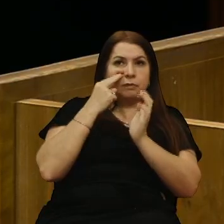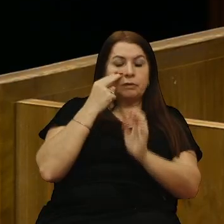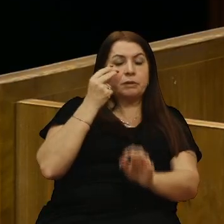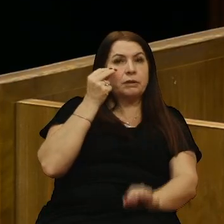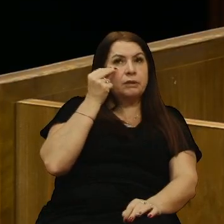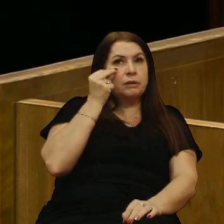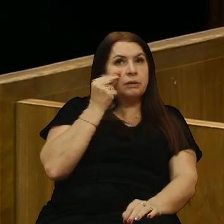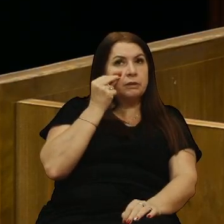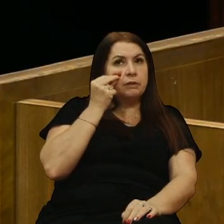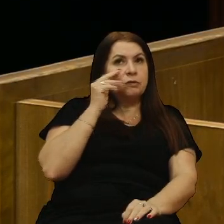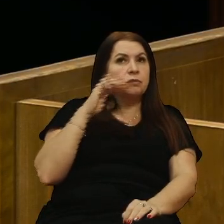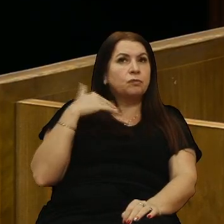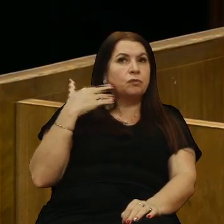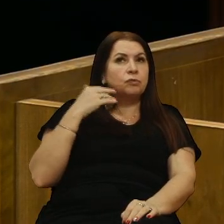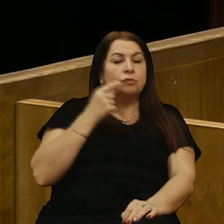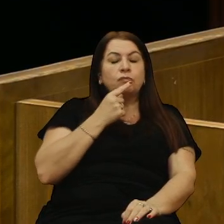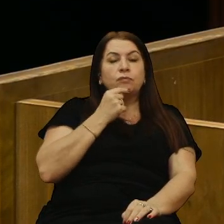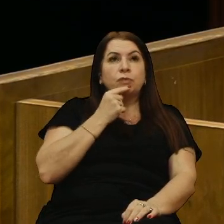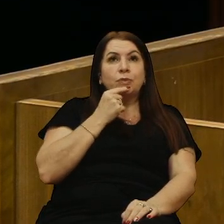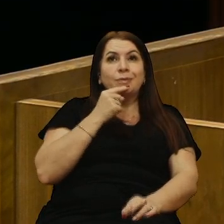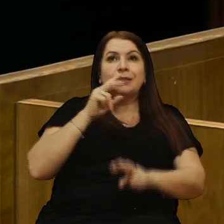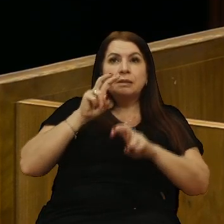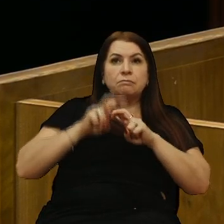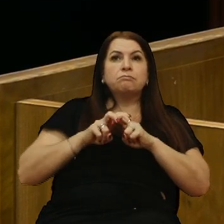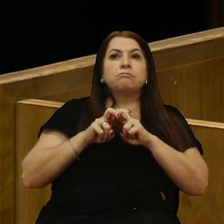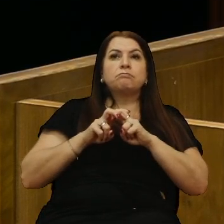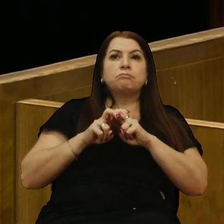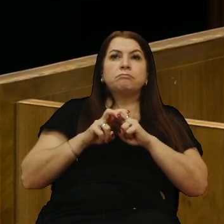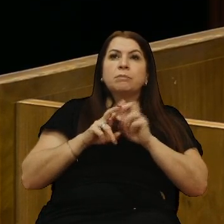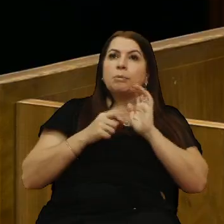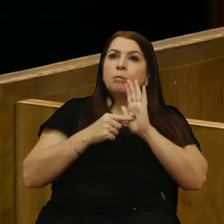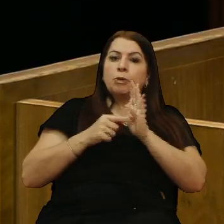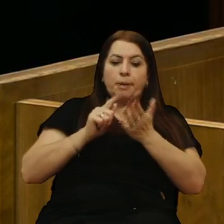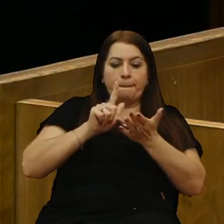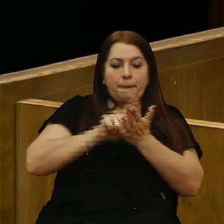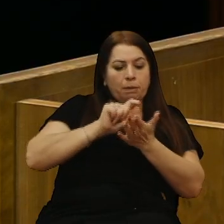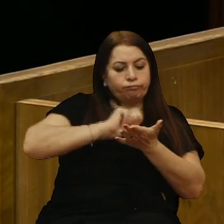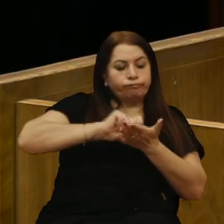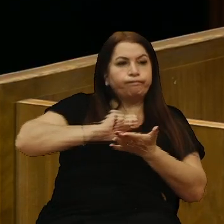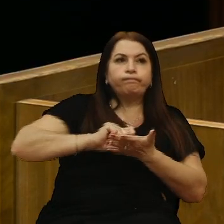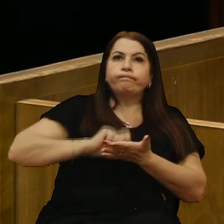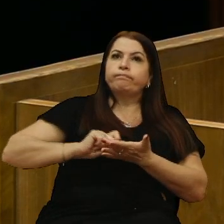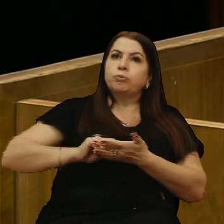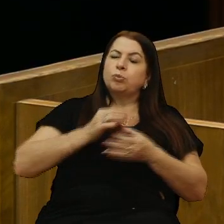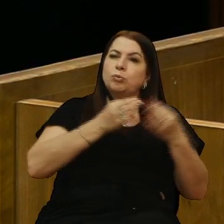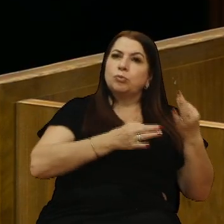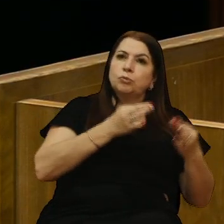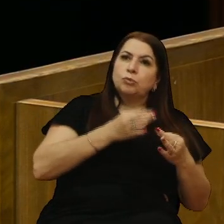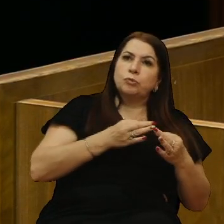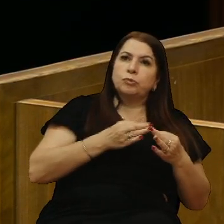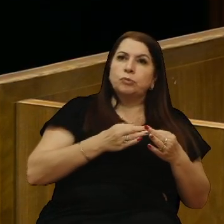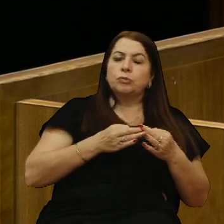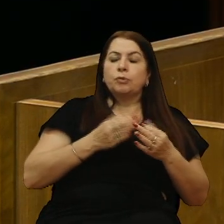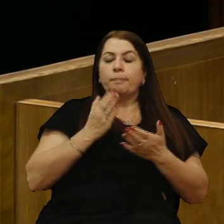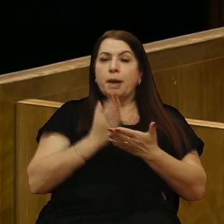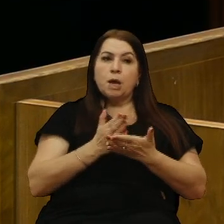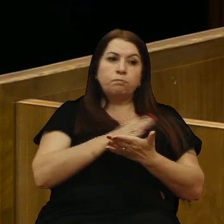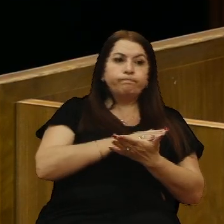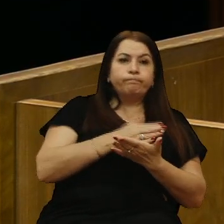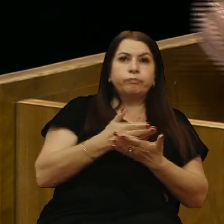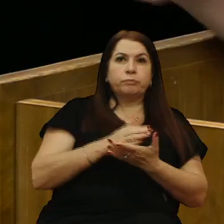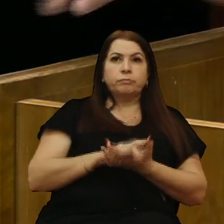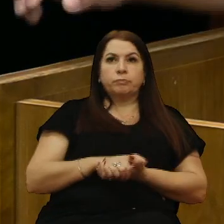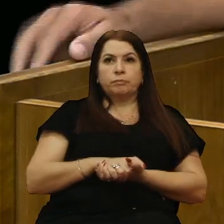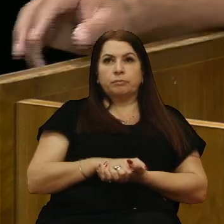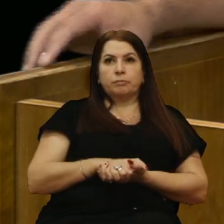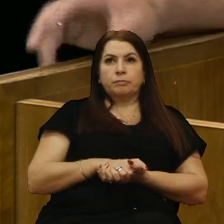Libardi, Andressa, João, sentamos, colocamos no papel que era justo um meio termo. Isso aí,